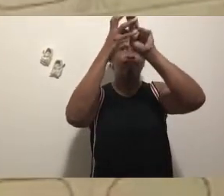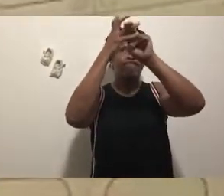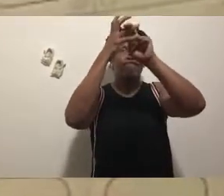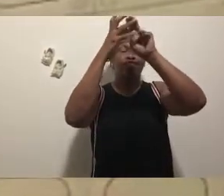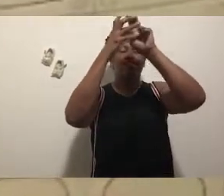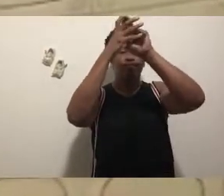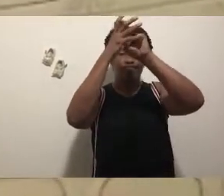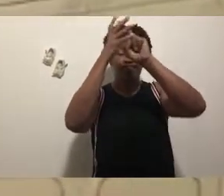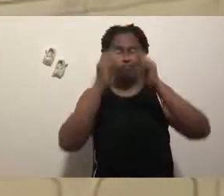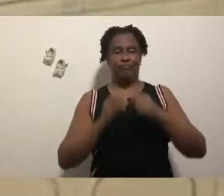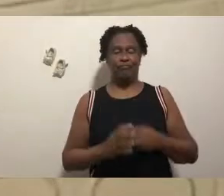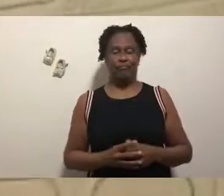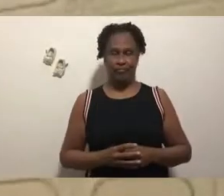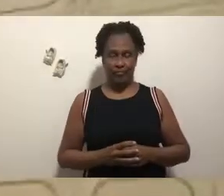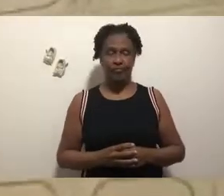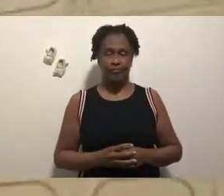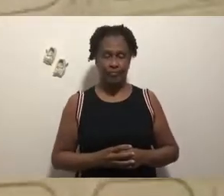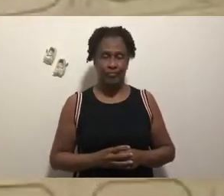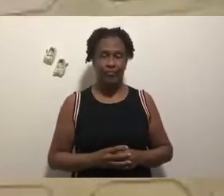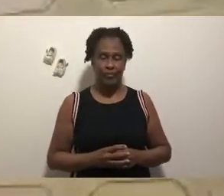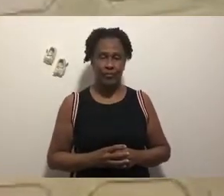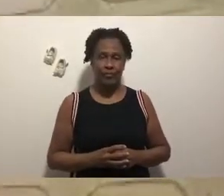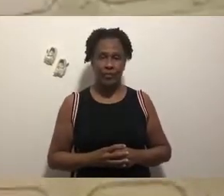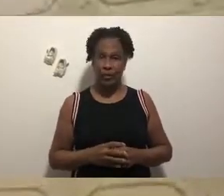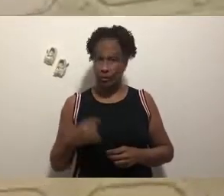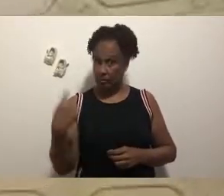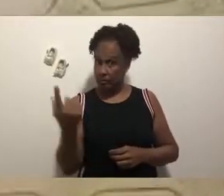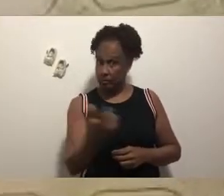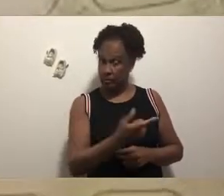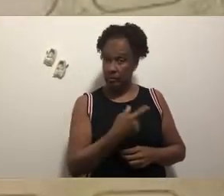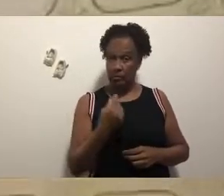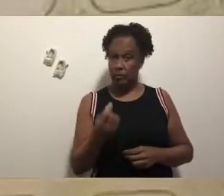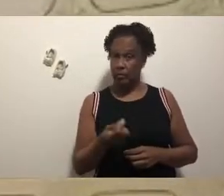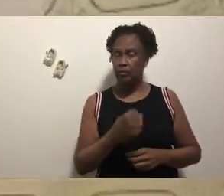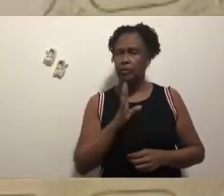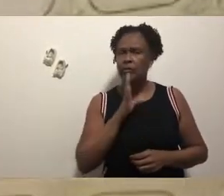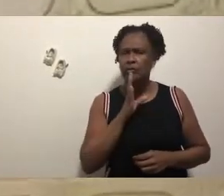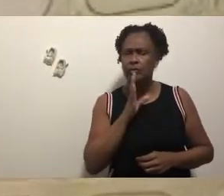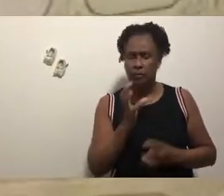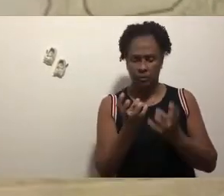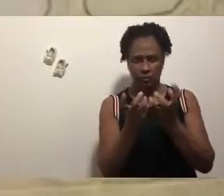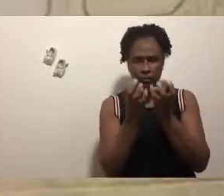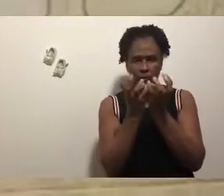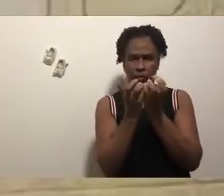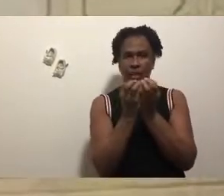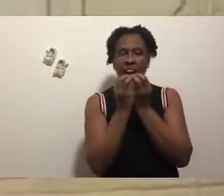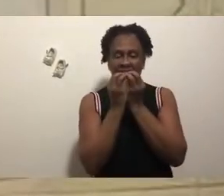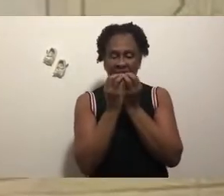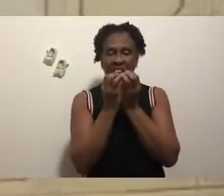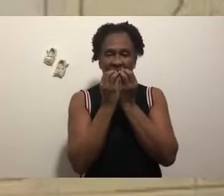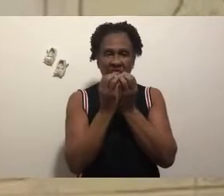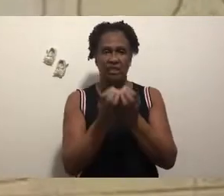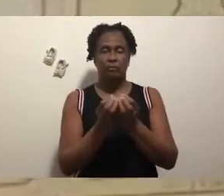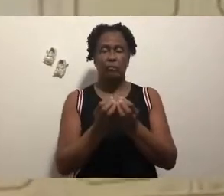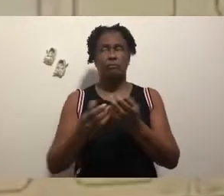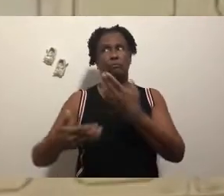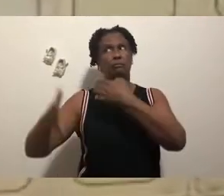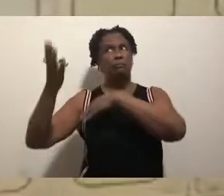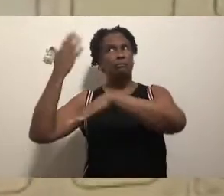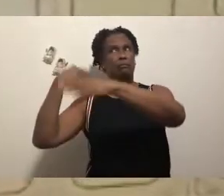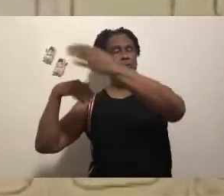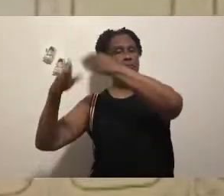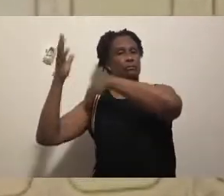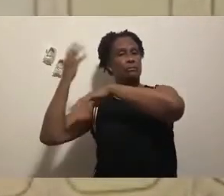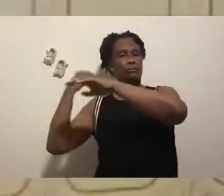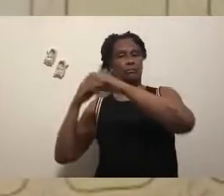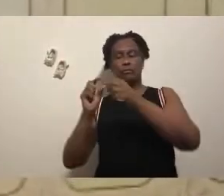sombra. Nós conhecemos a verdura mostarda, mas naquela época, mostarda era